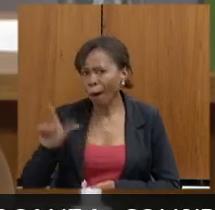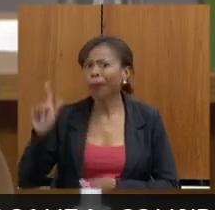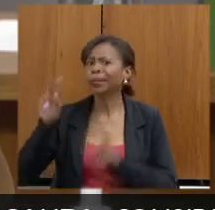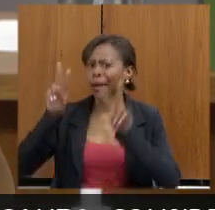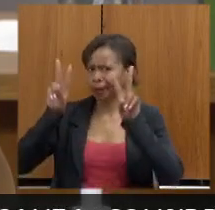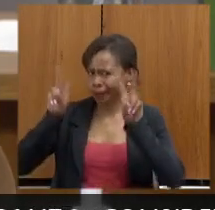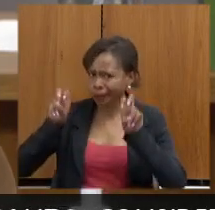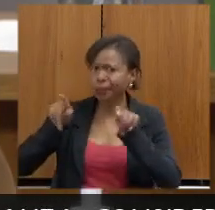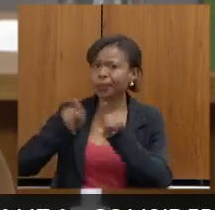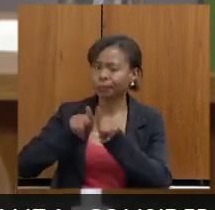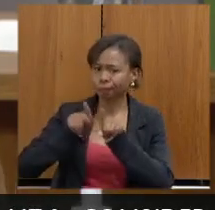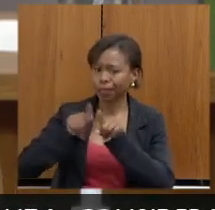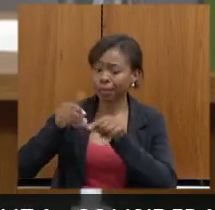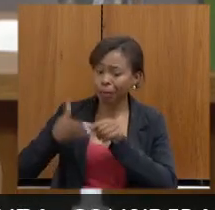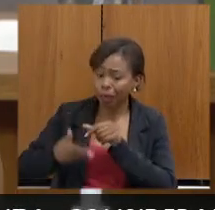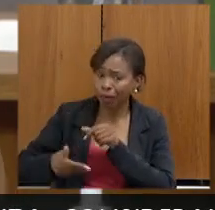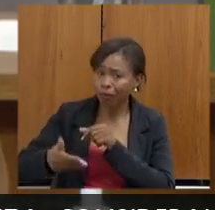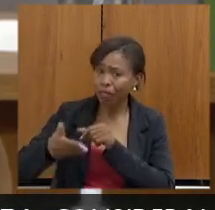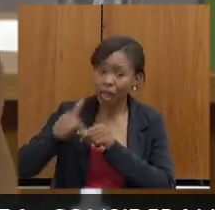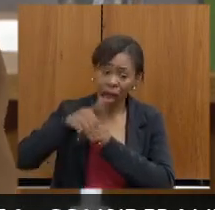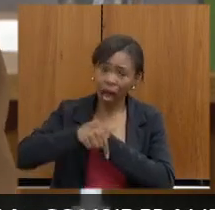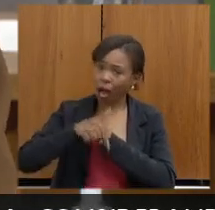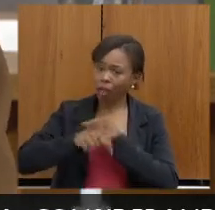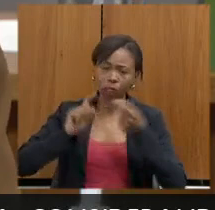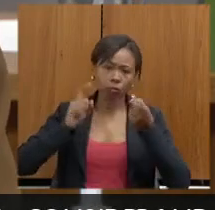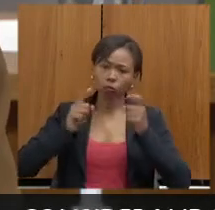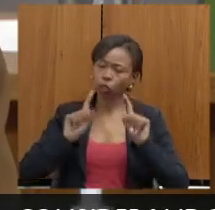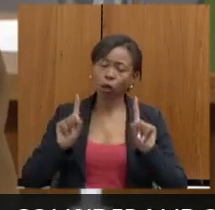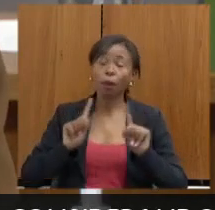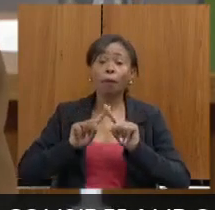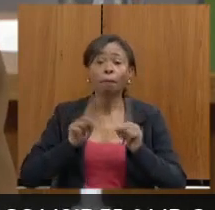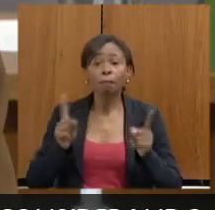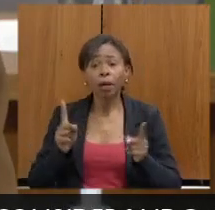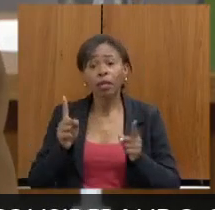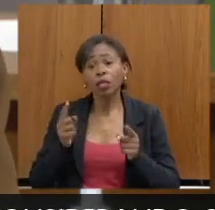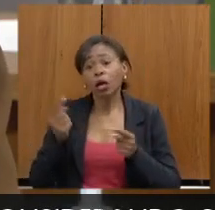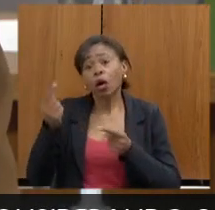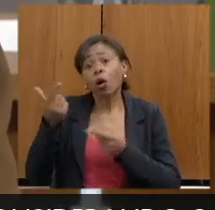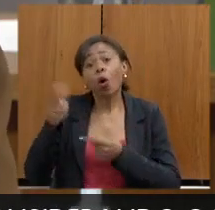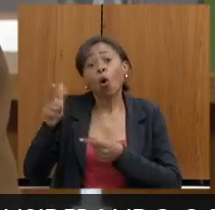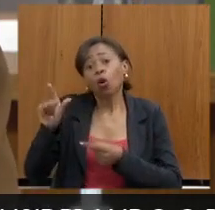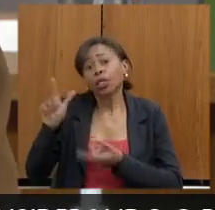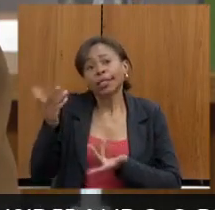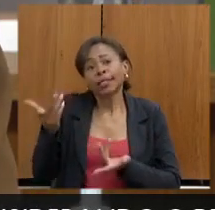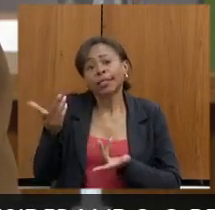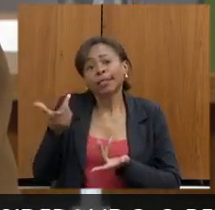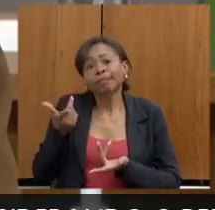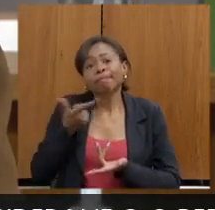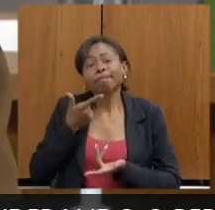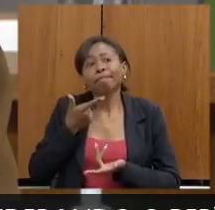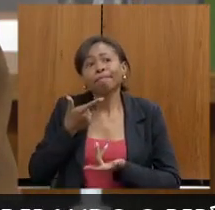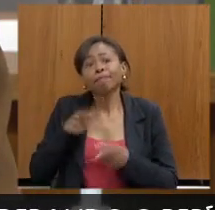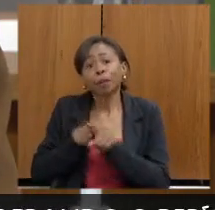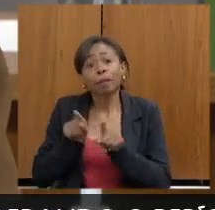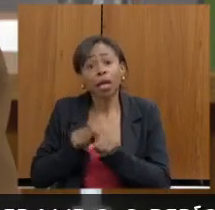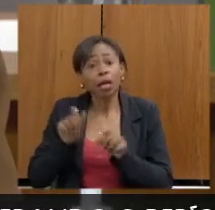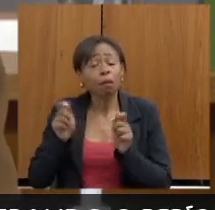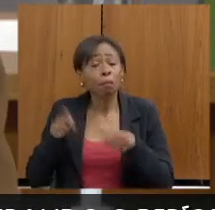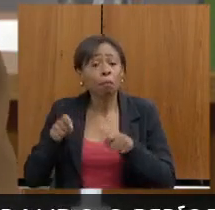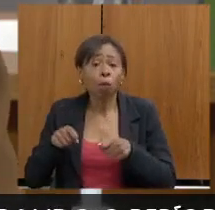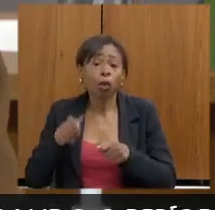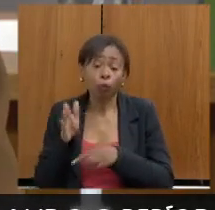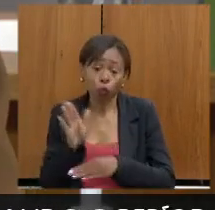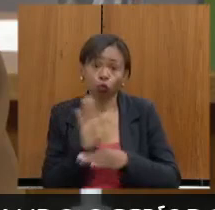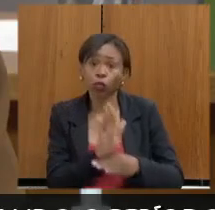frente né talvez não seja não é aqui que nós vamos discutir mas outras opções também não é para ajudar nossa nossa